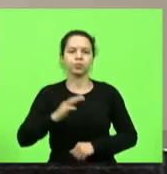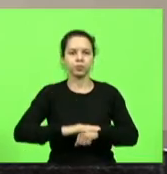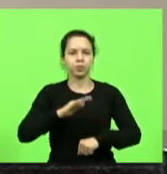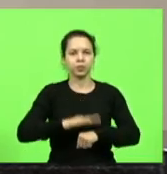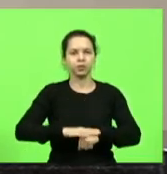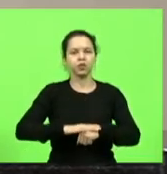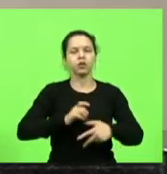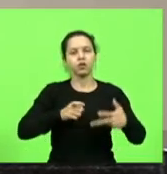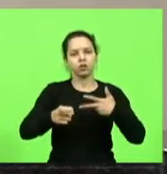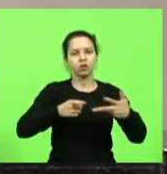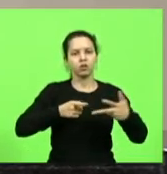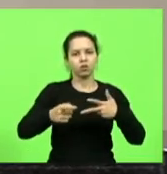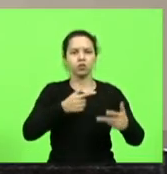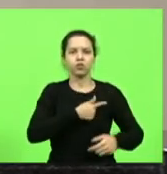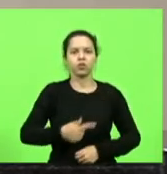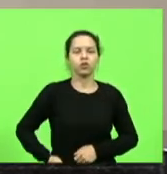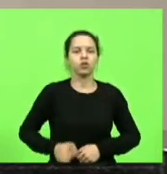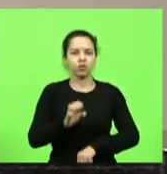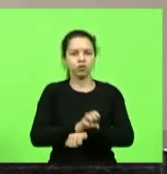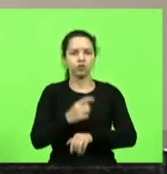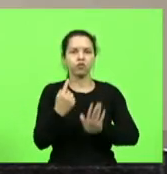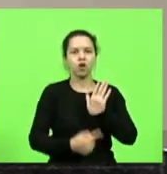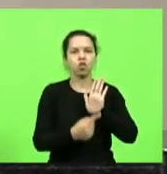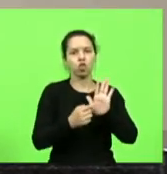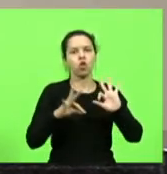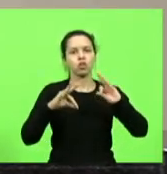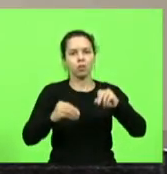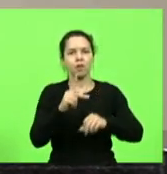executivo, governo do Estado, veto total ao PL